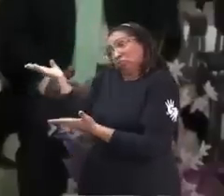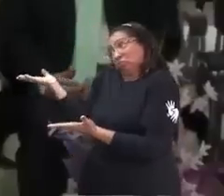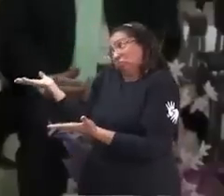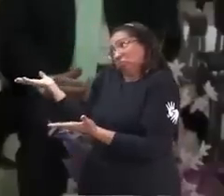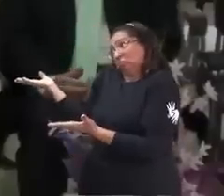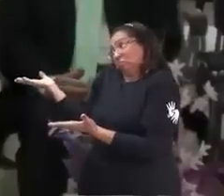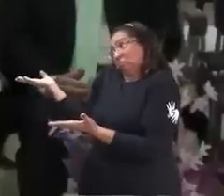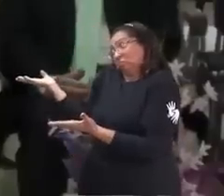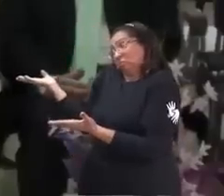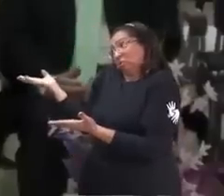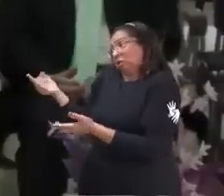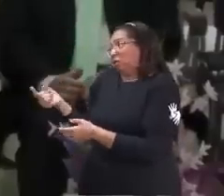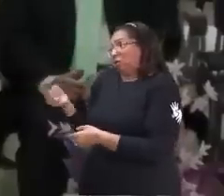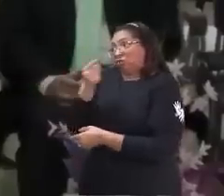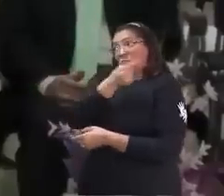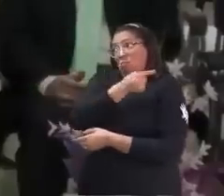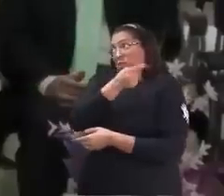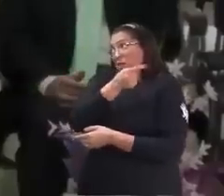Não temeram.